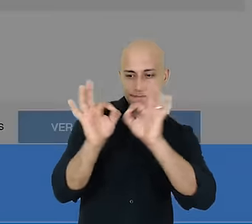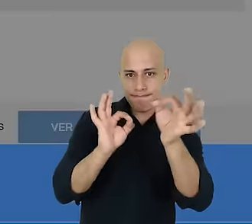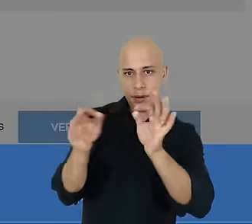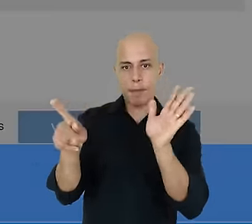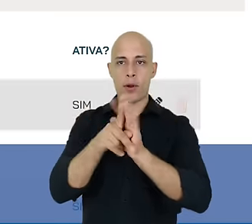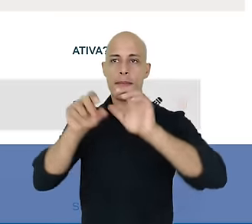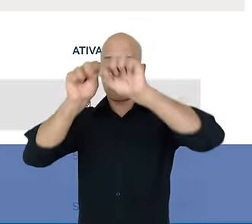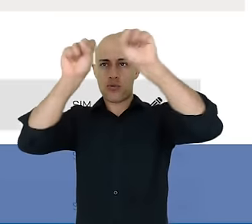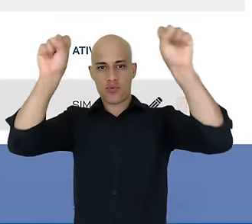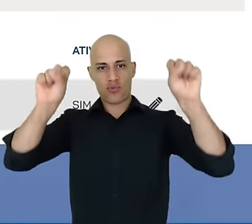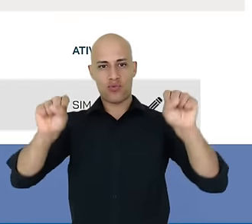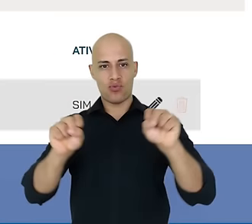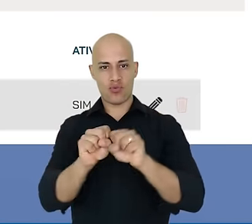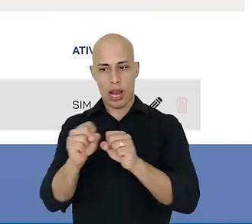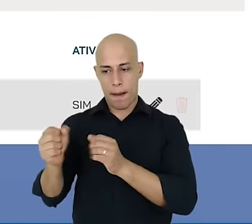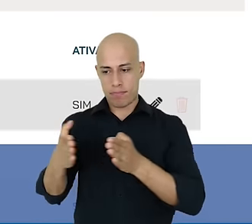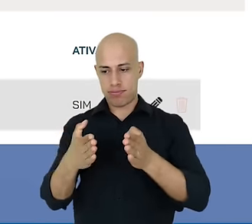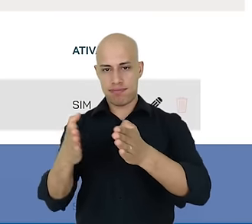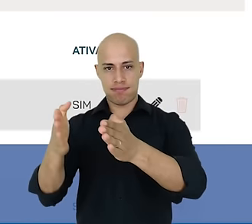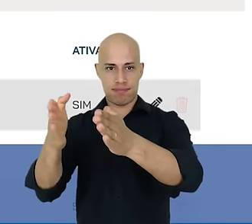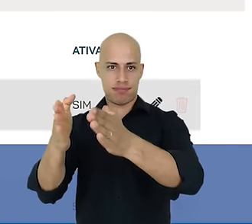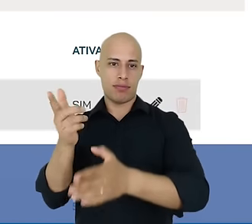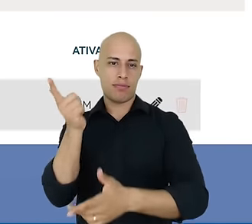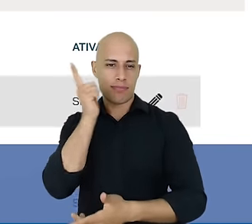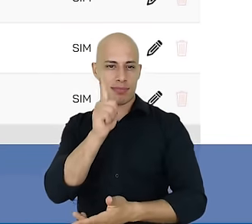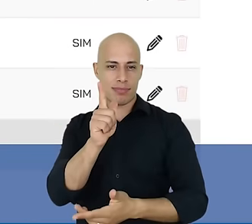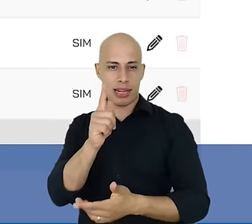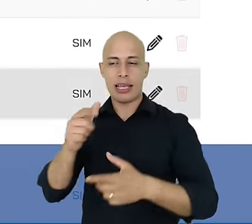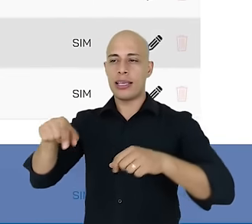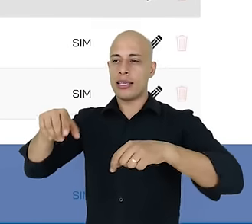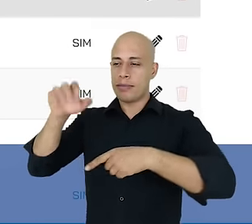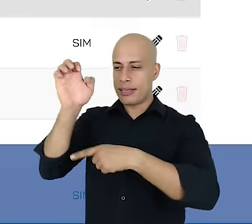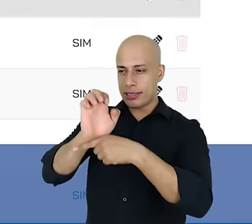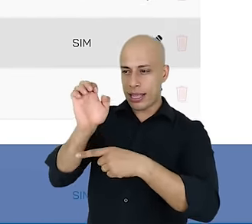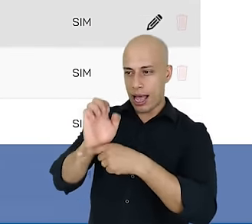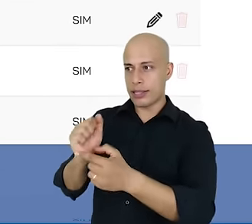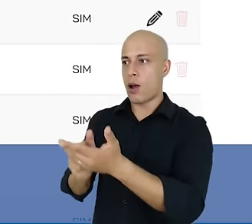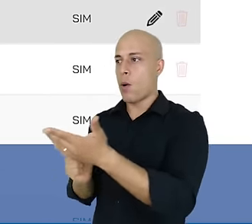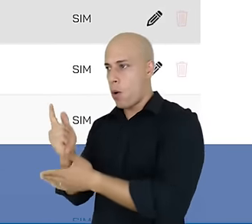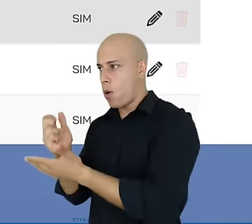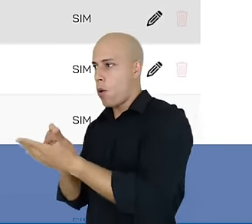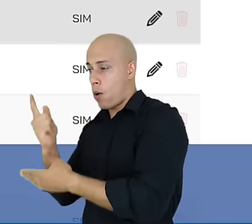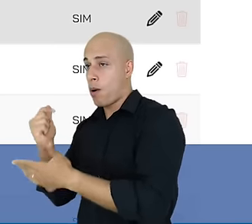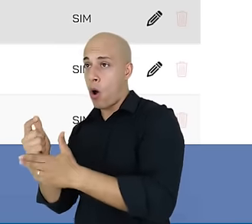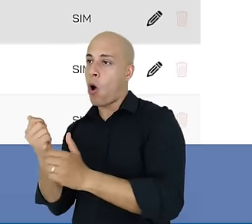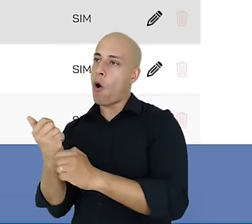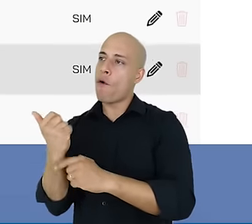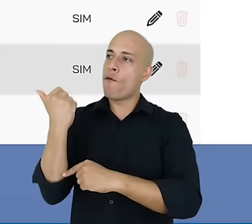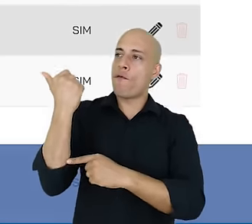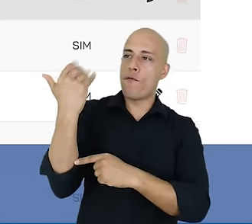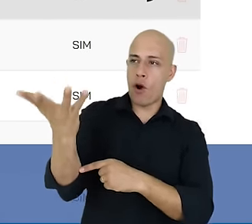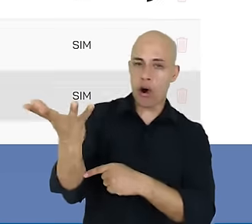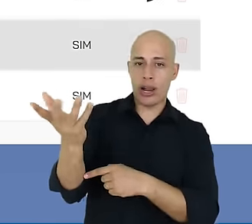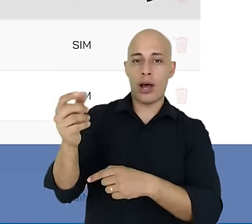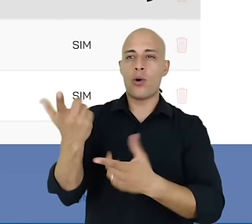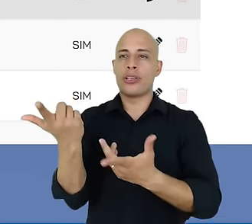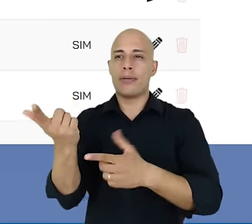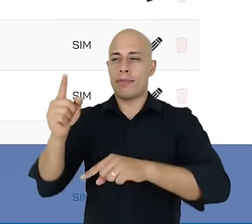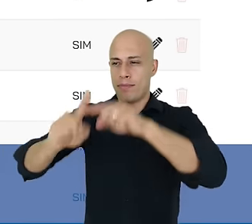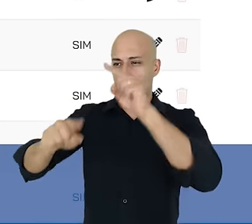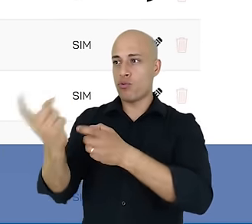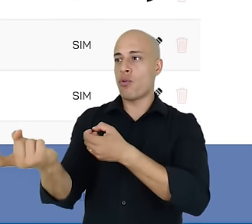sistema e fazer que com que ele siga né então compra dentro do Estado compra fora devolução de